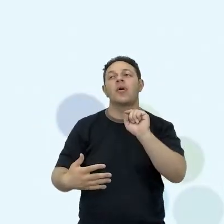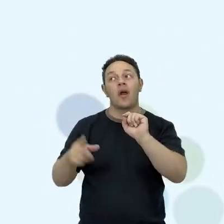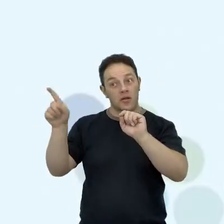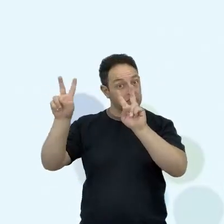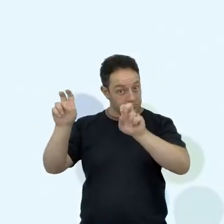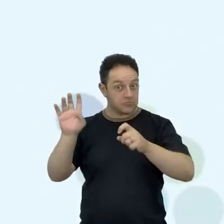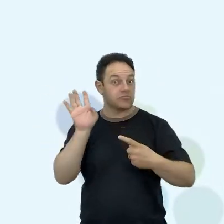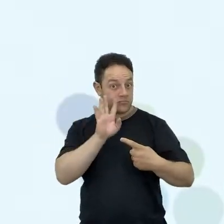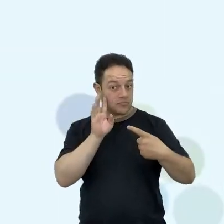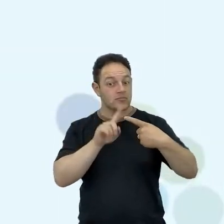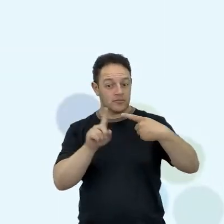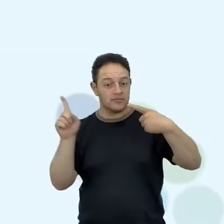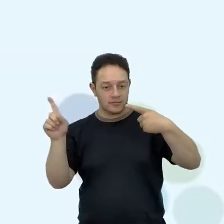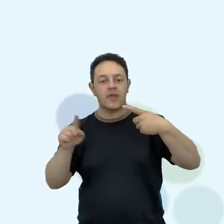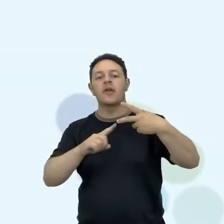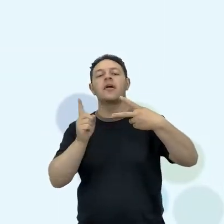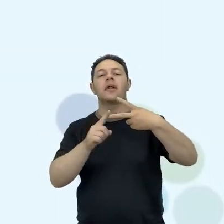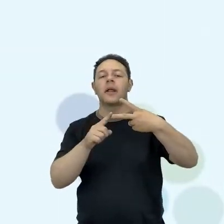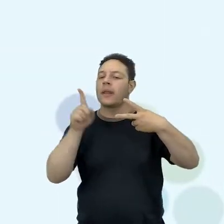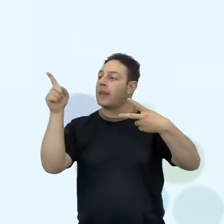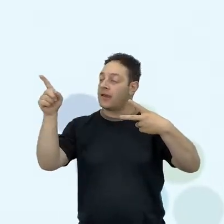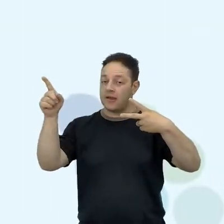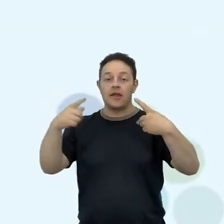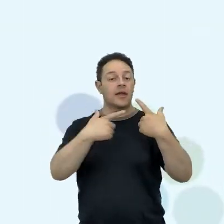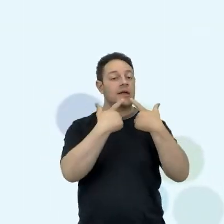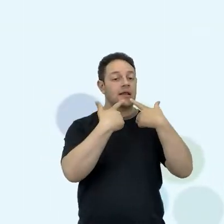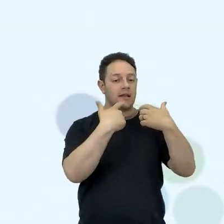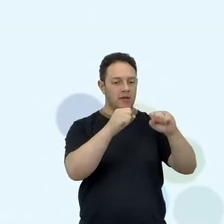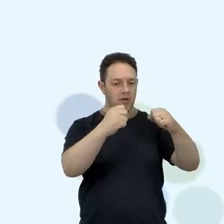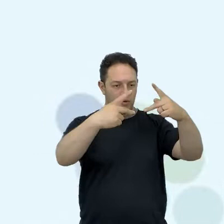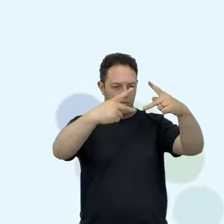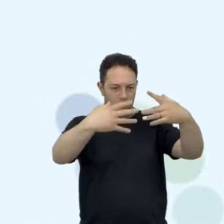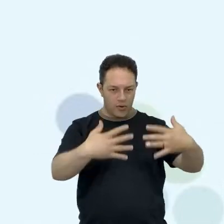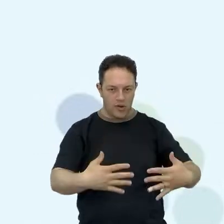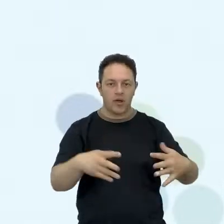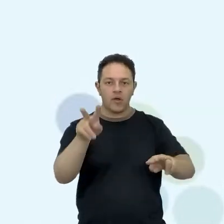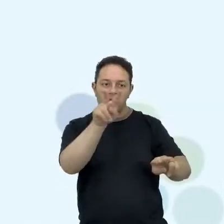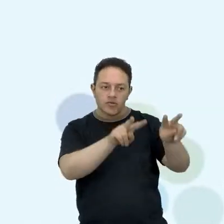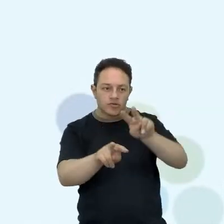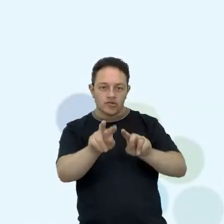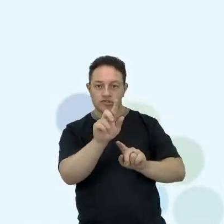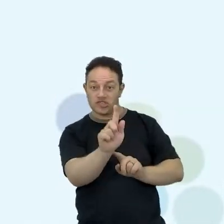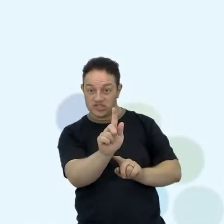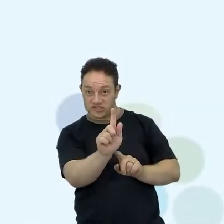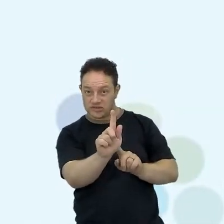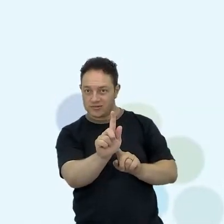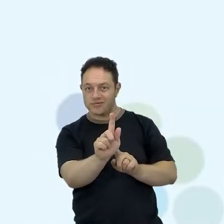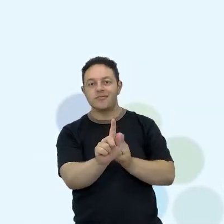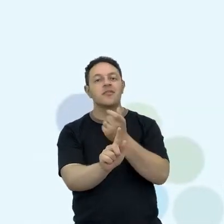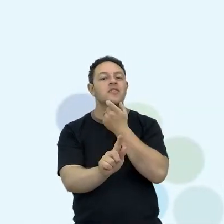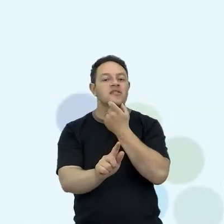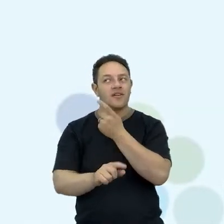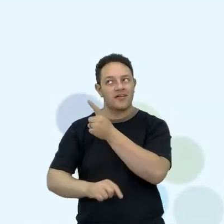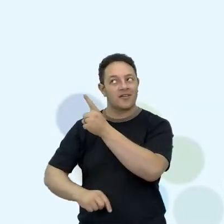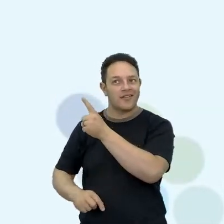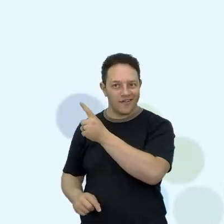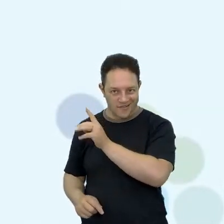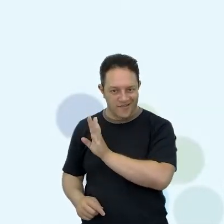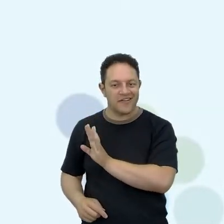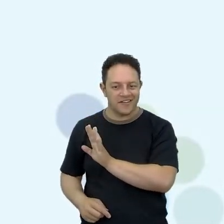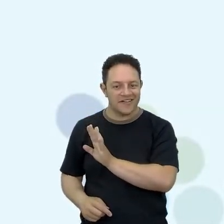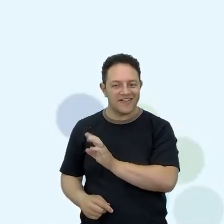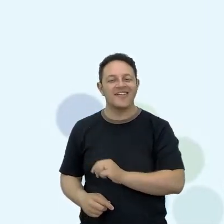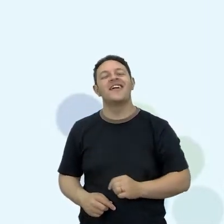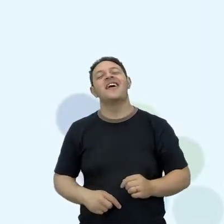muito legal. Temos aí a linguagem de programação Visual D. Olha meu inglês, estou mandando bem, estou Visual D.